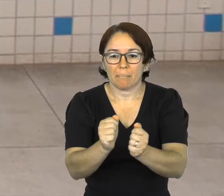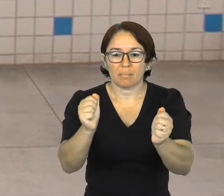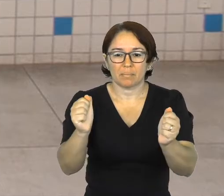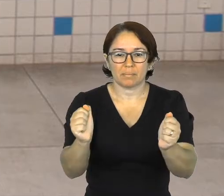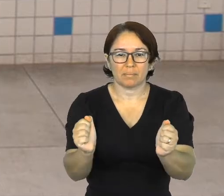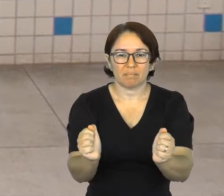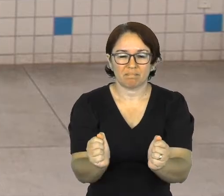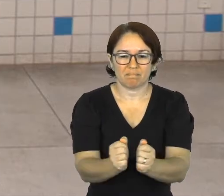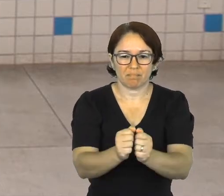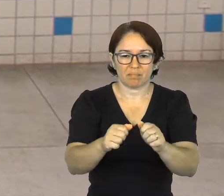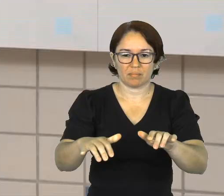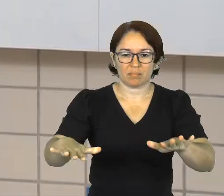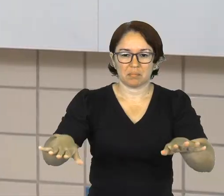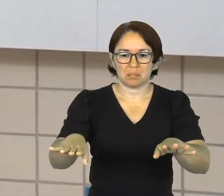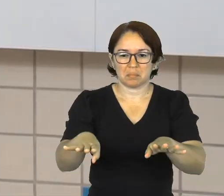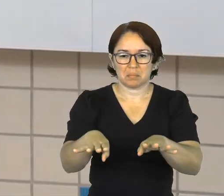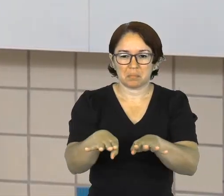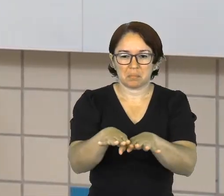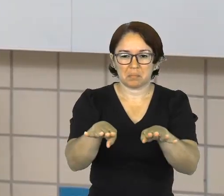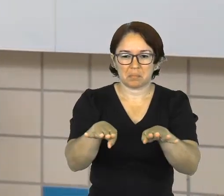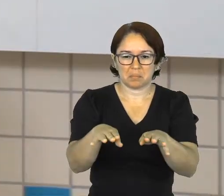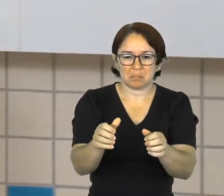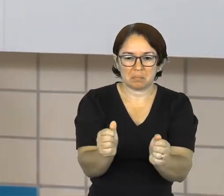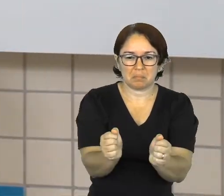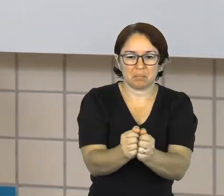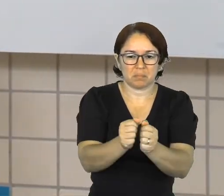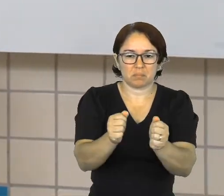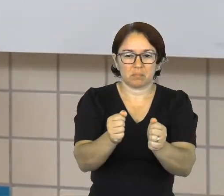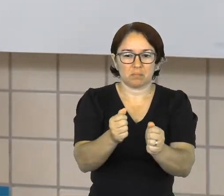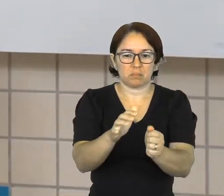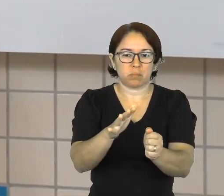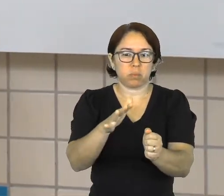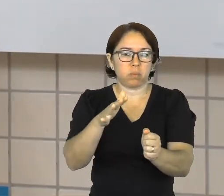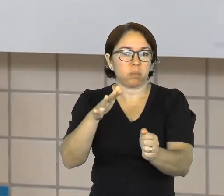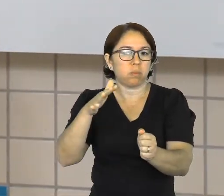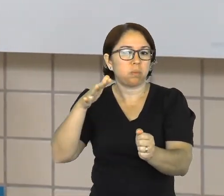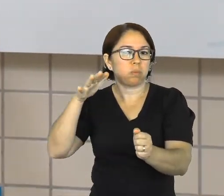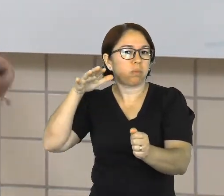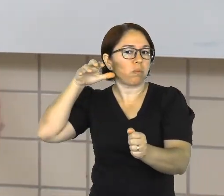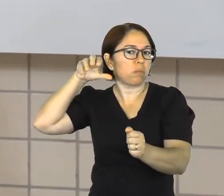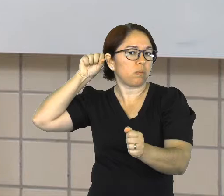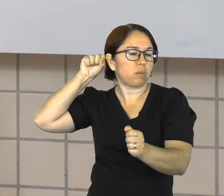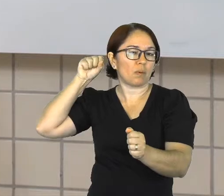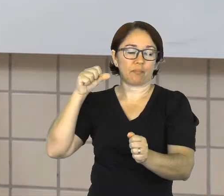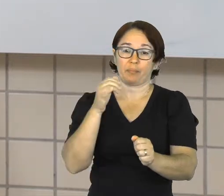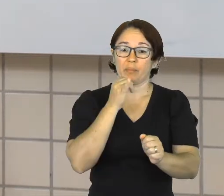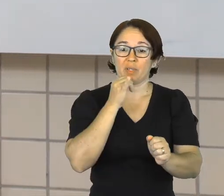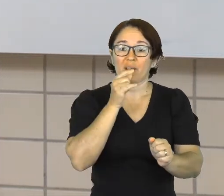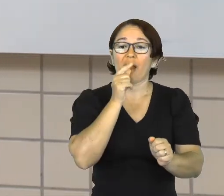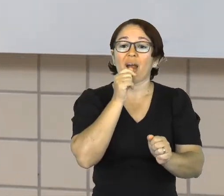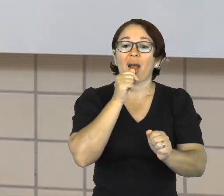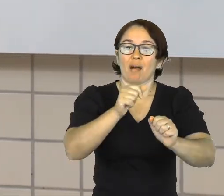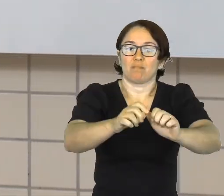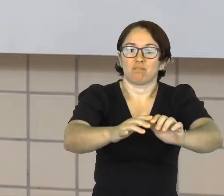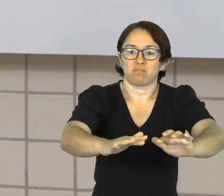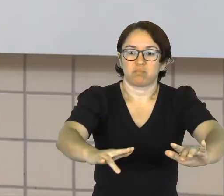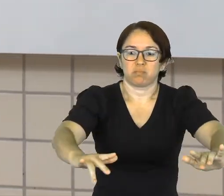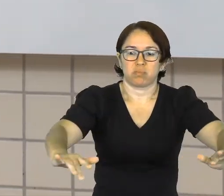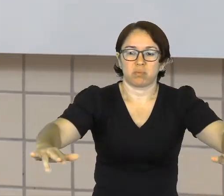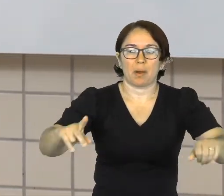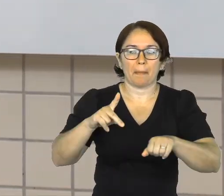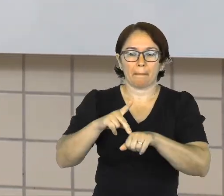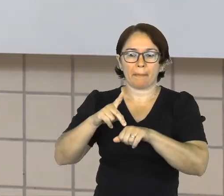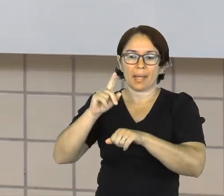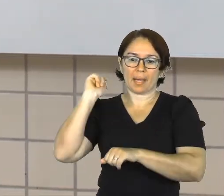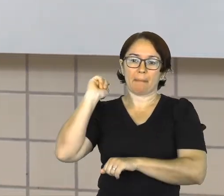de um meio. Um exemplo que a gente pode ter é quando a gente pega uma pedrinha, que a gente está num lago, e joga lá naquele meio do lago ali. O